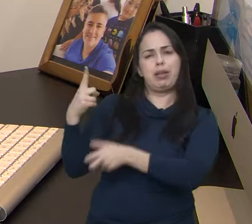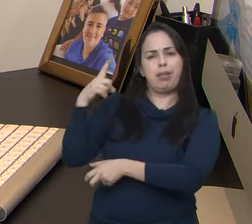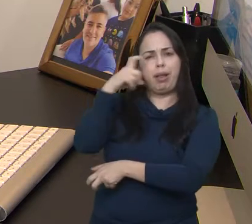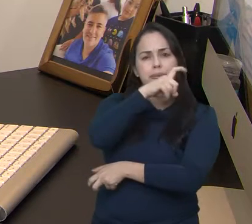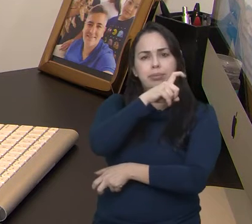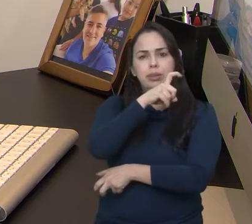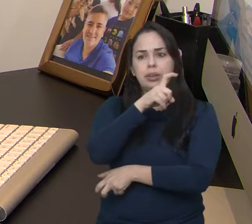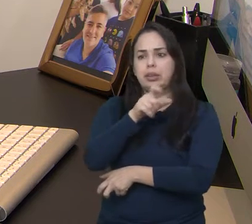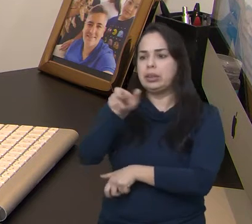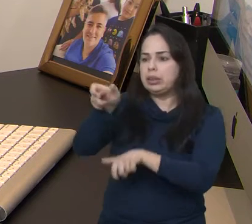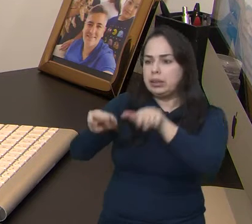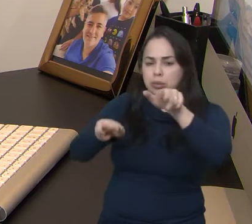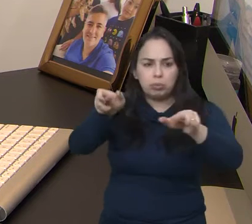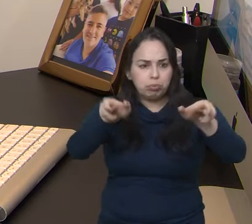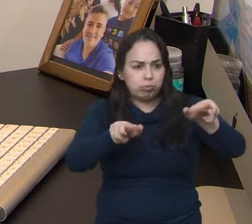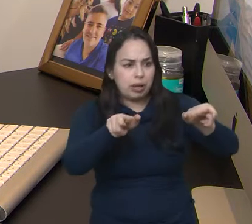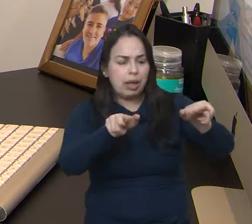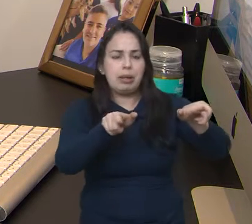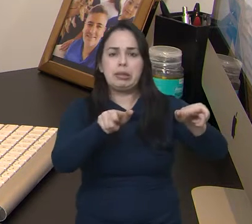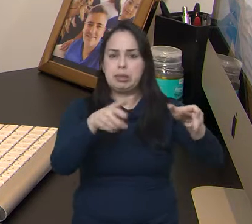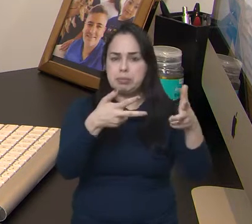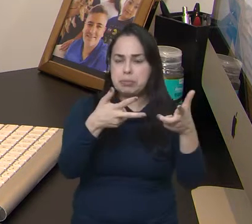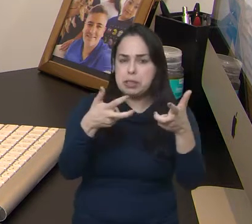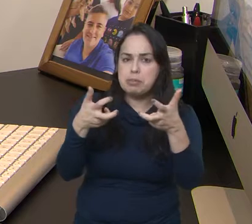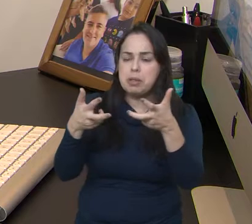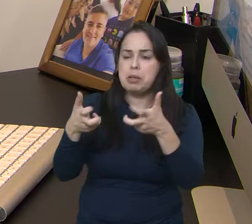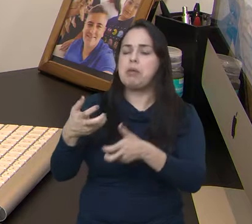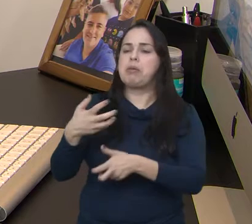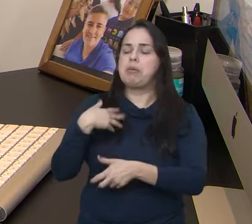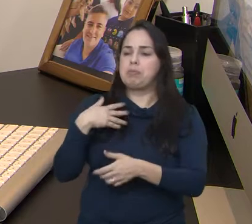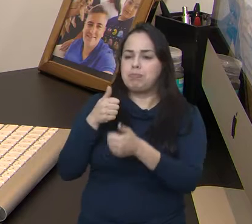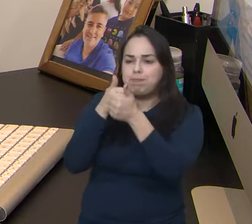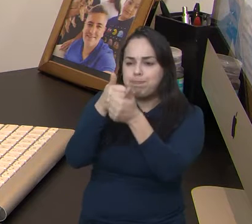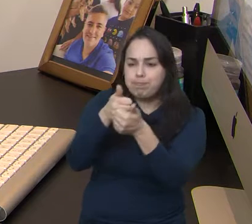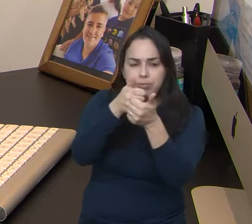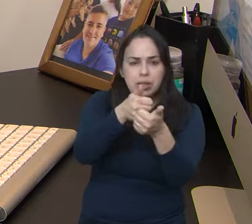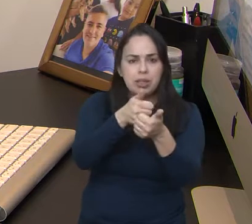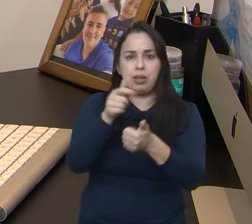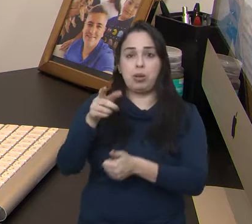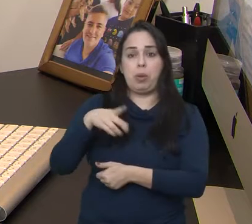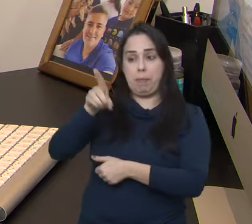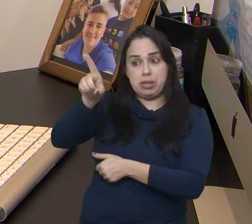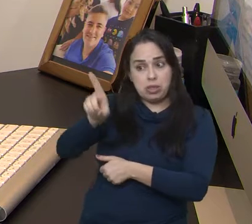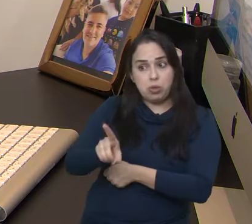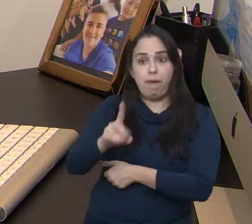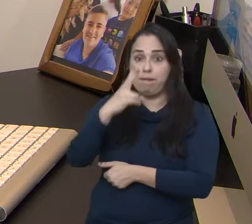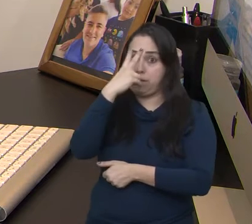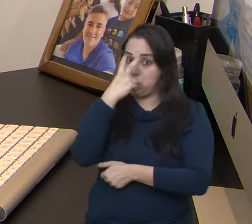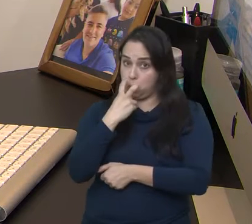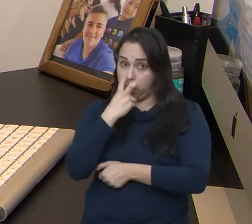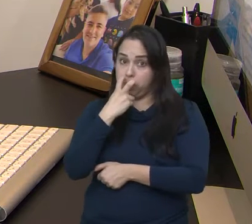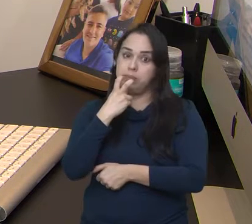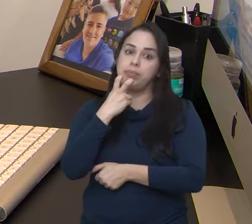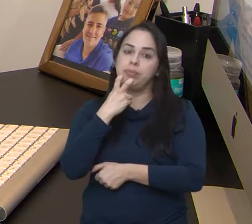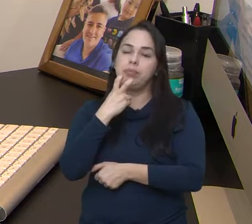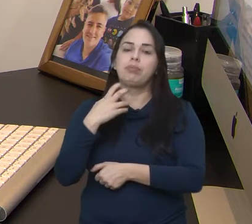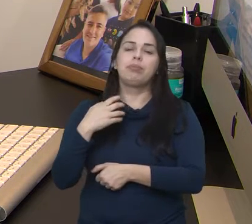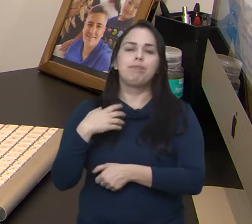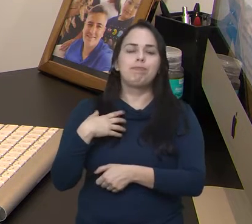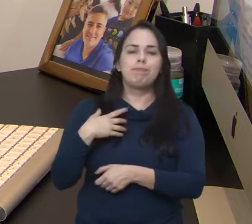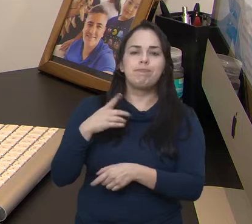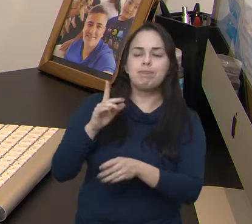a auditiva. Todas essas deficiências têm características diferentes e, portanto,